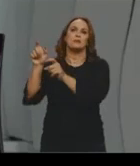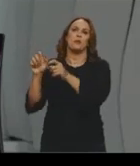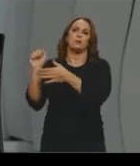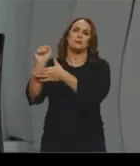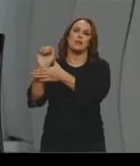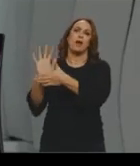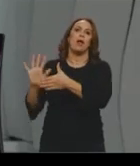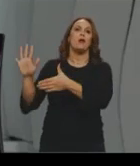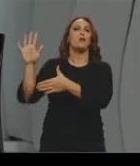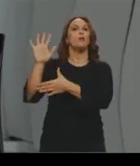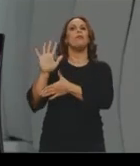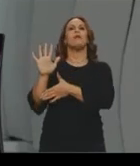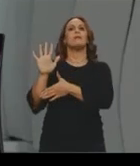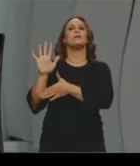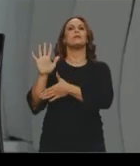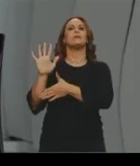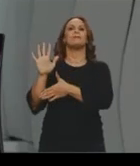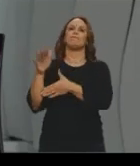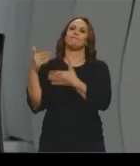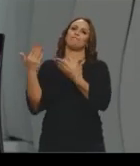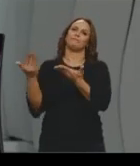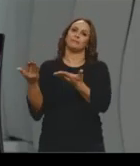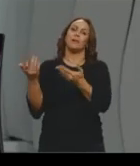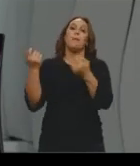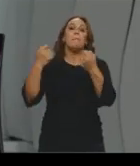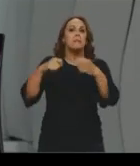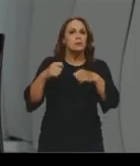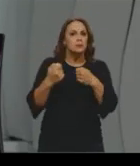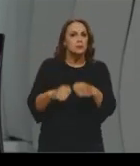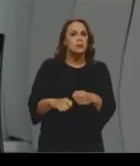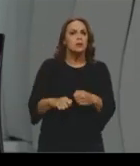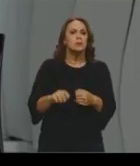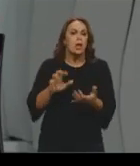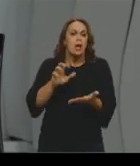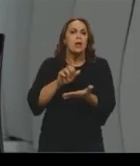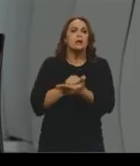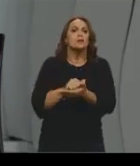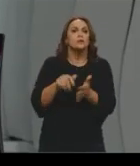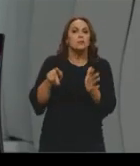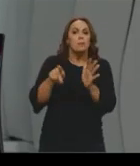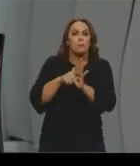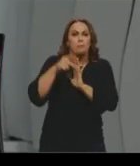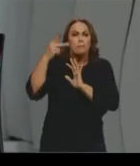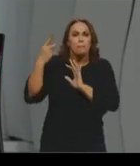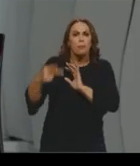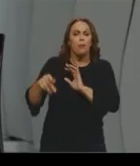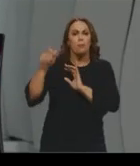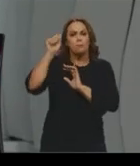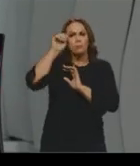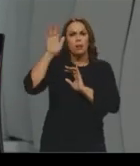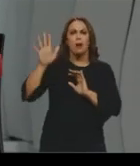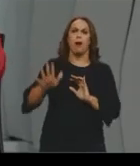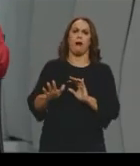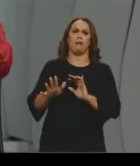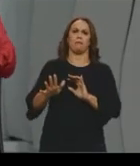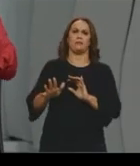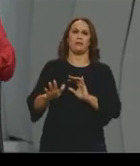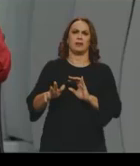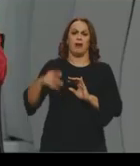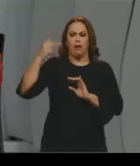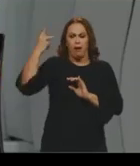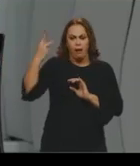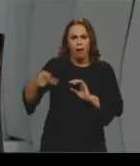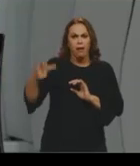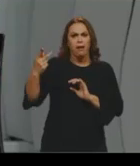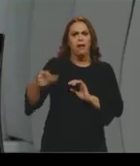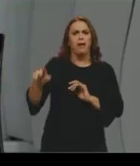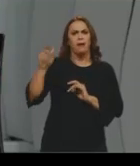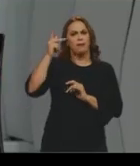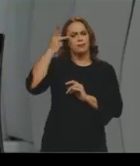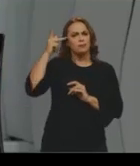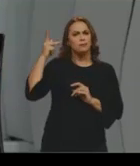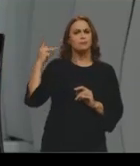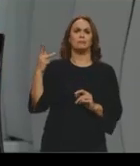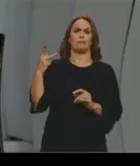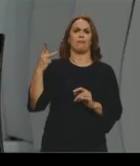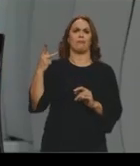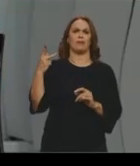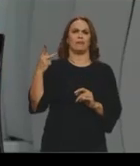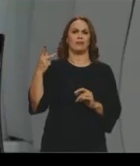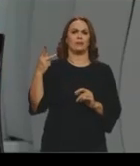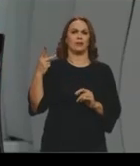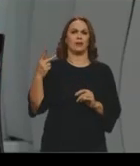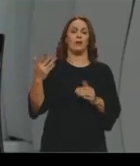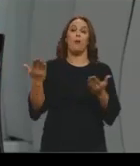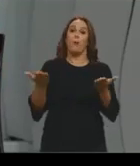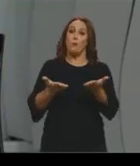partir da sua própria história, né? Da análise aí da sua própria história, e nesse sentido as fontes orais, elas vão ganhar aí um papel muito importante,